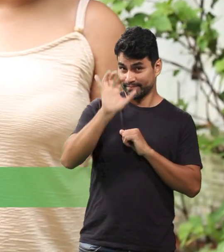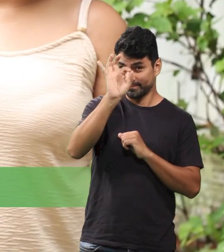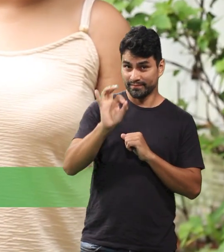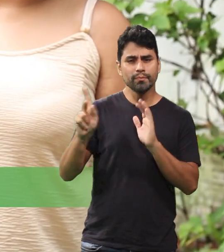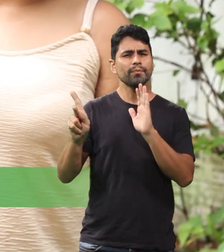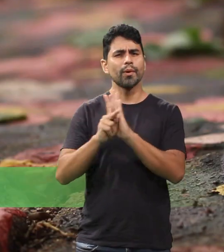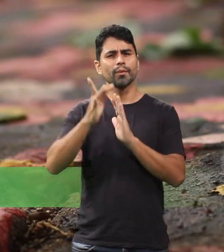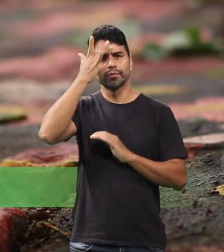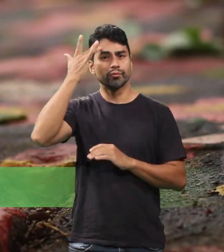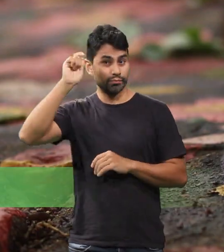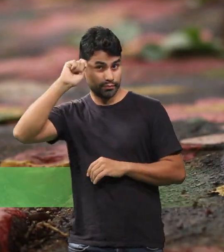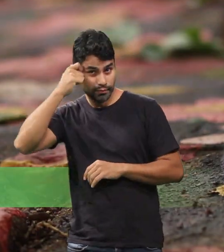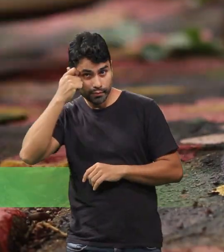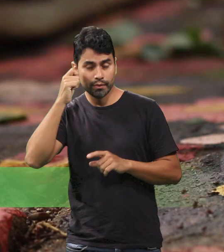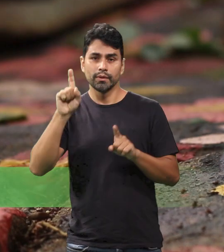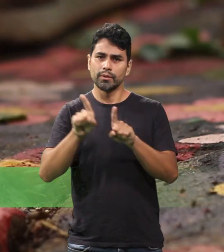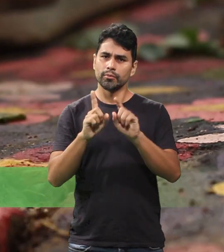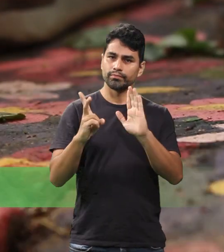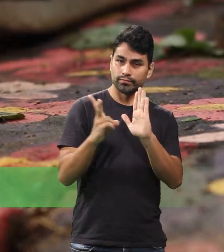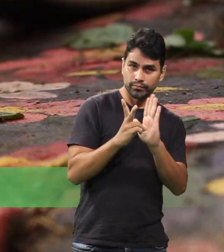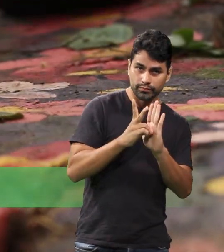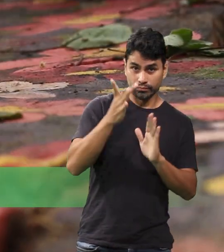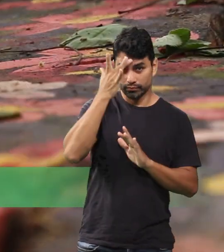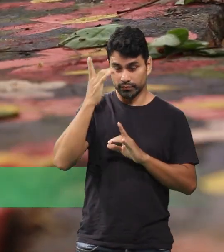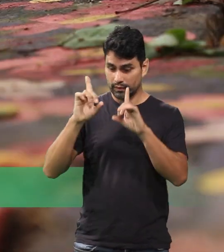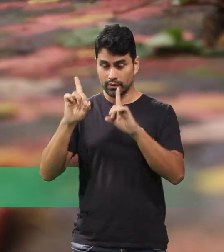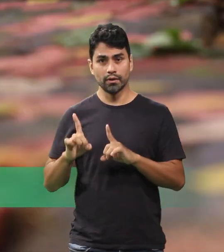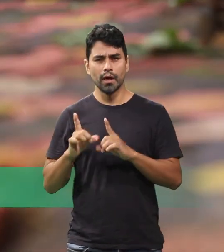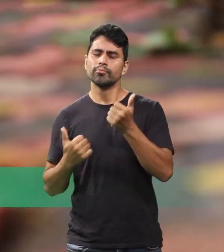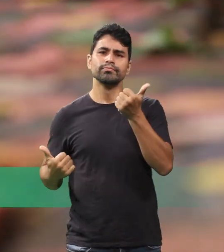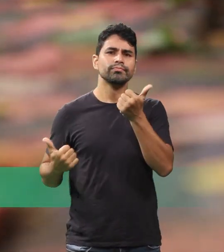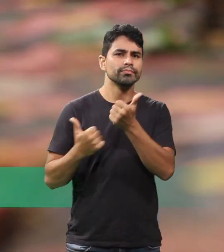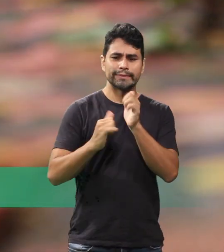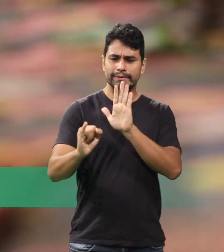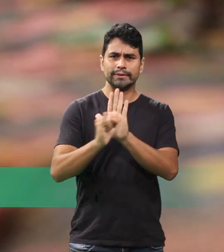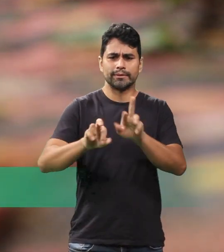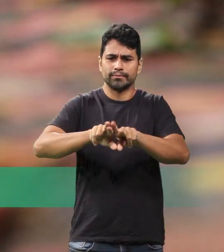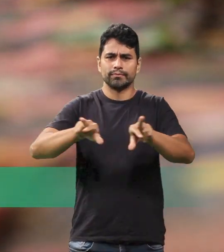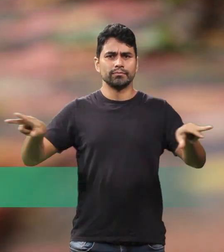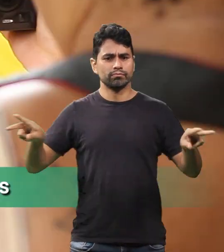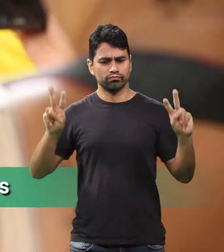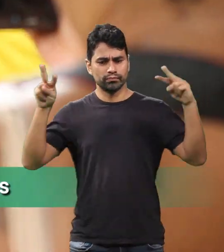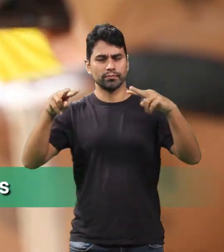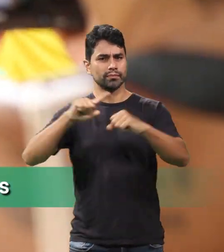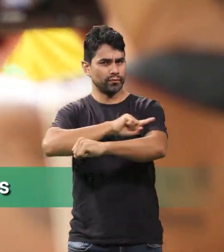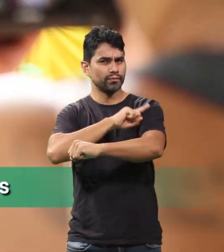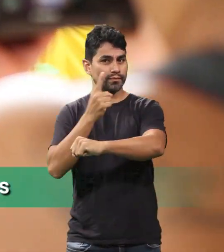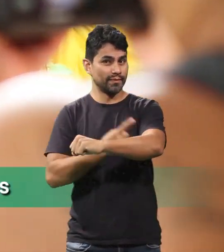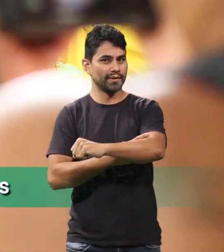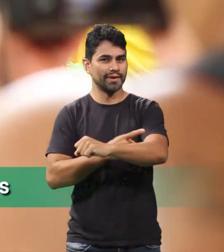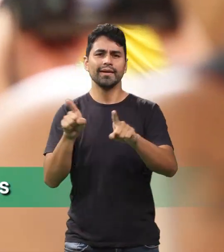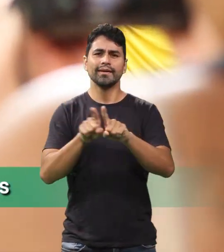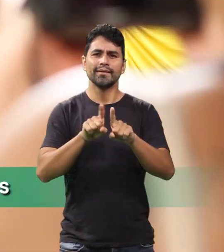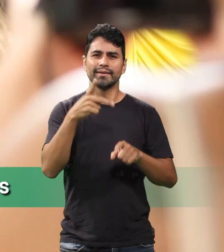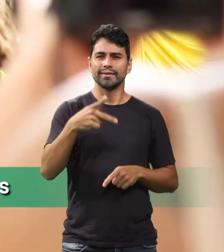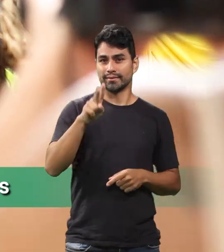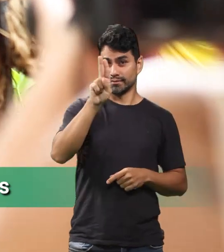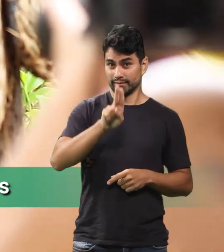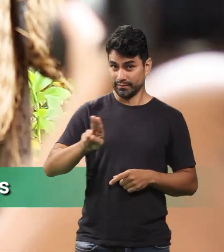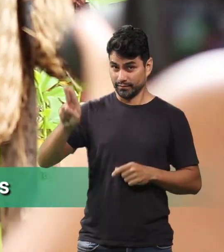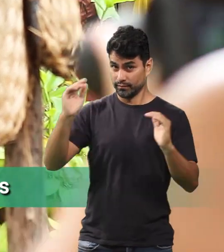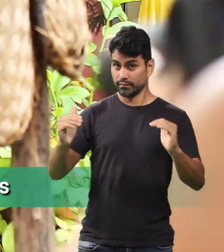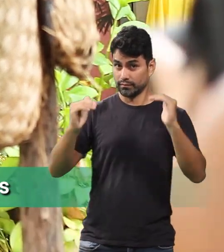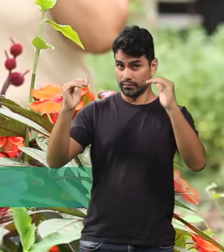As cotas, destinadas a pessoas negras, indígenas e com deficiência, contribuem para o fortalecimento